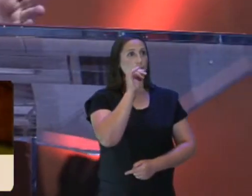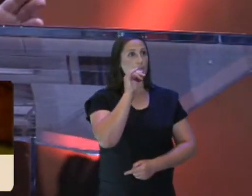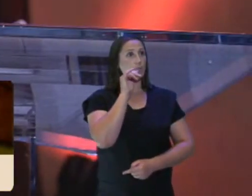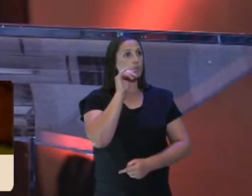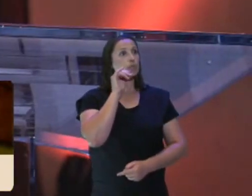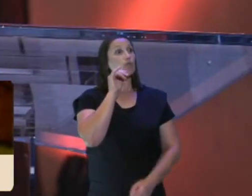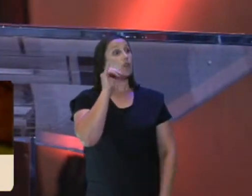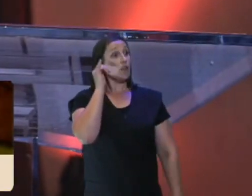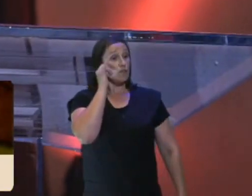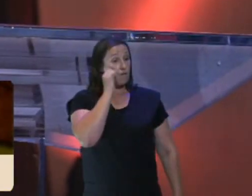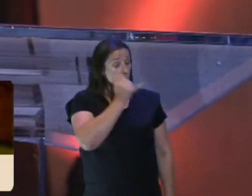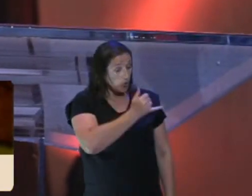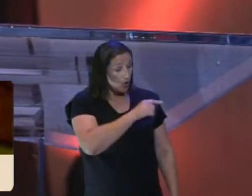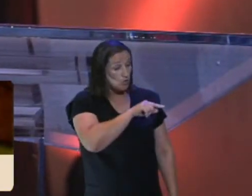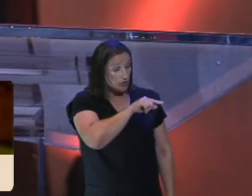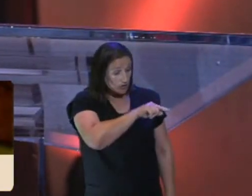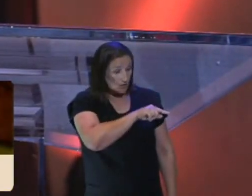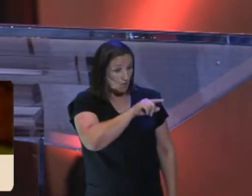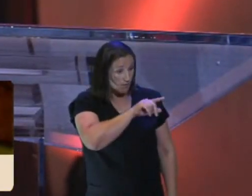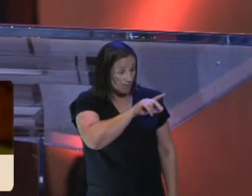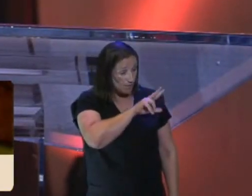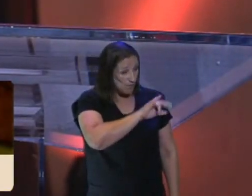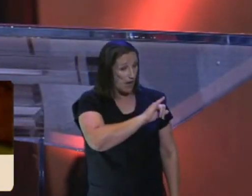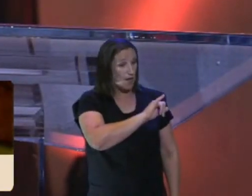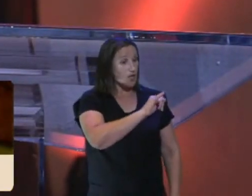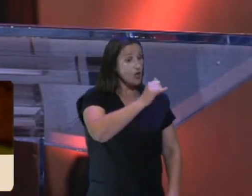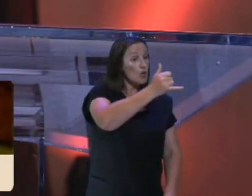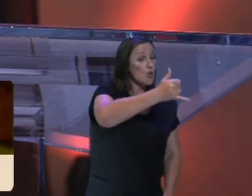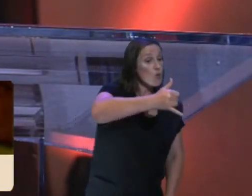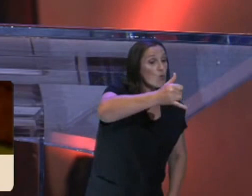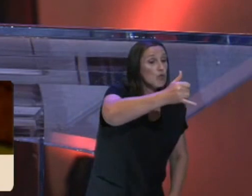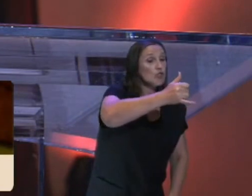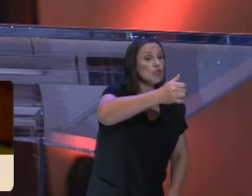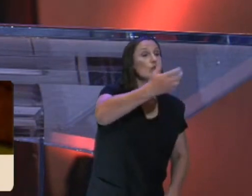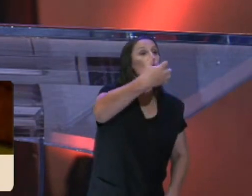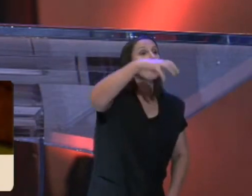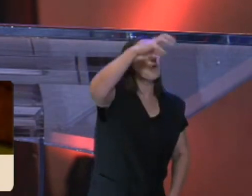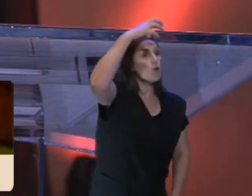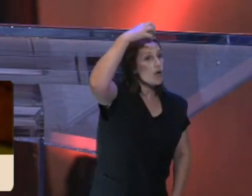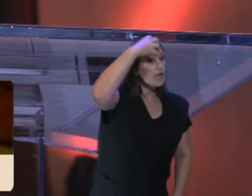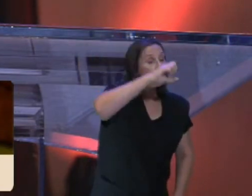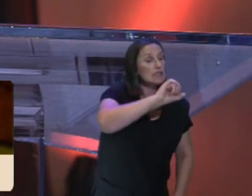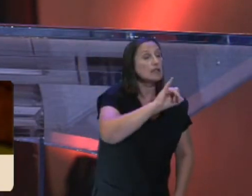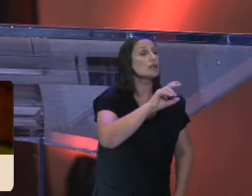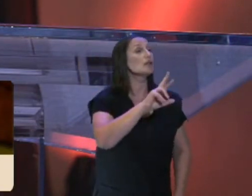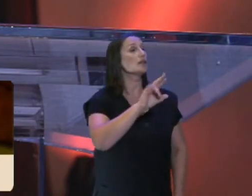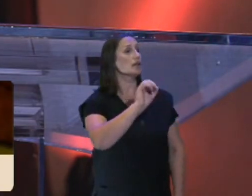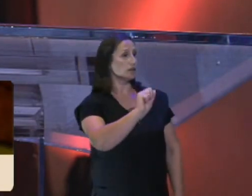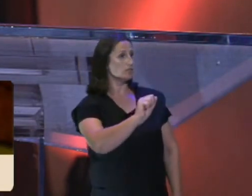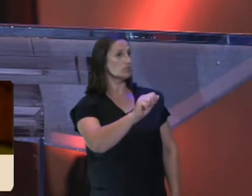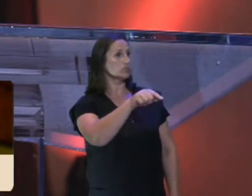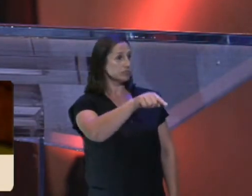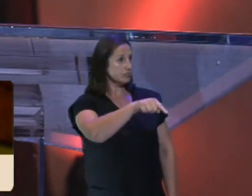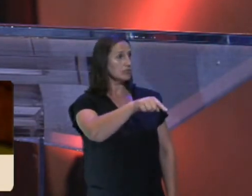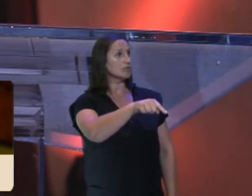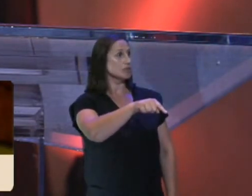da Síria. Sabe o que significava isso? Que Deus